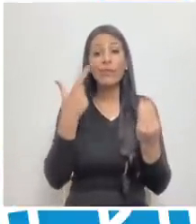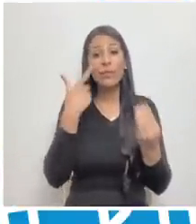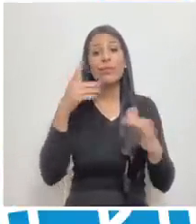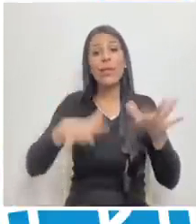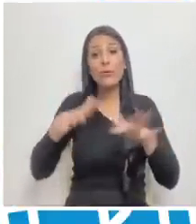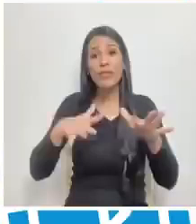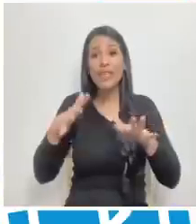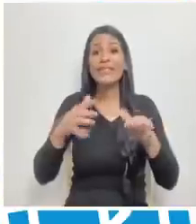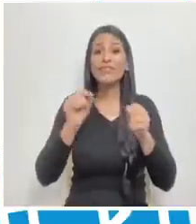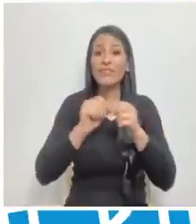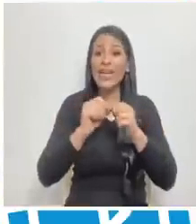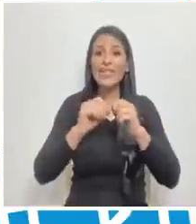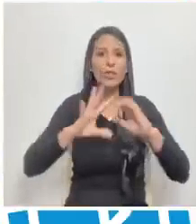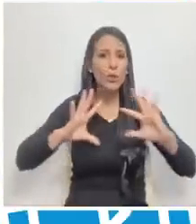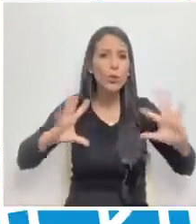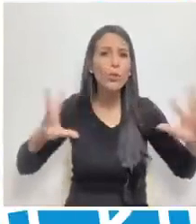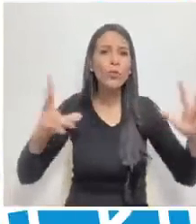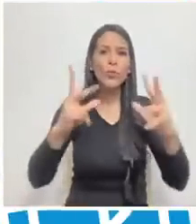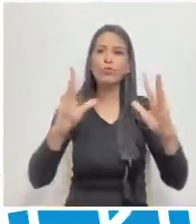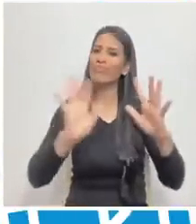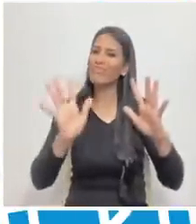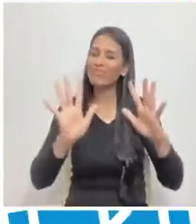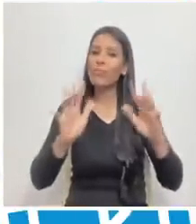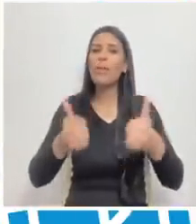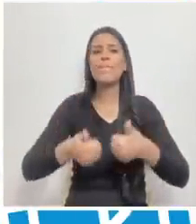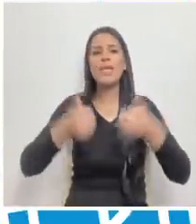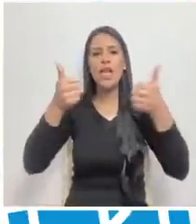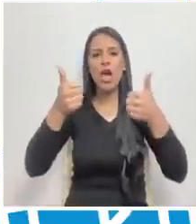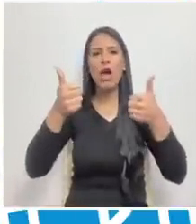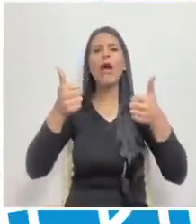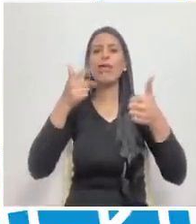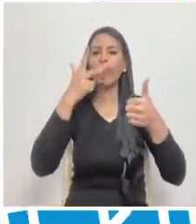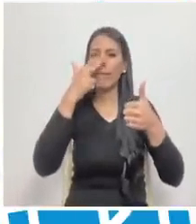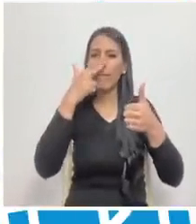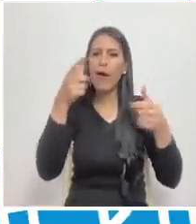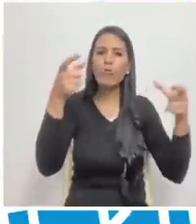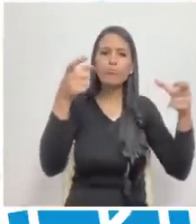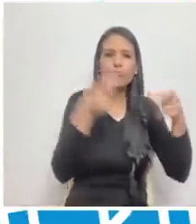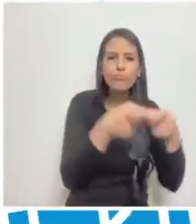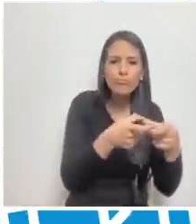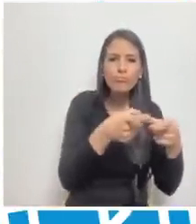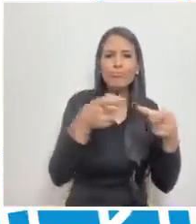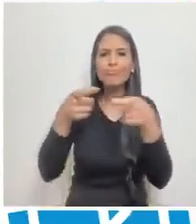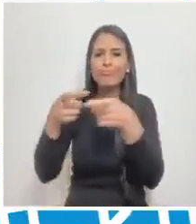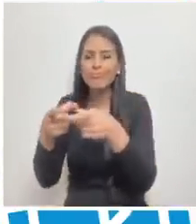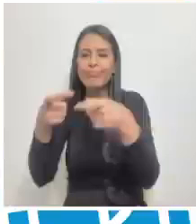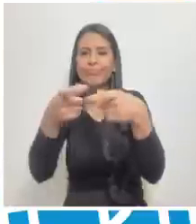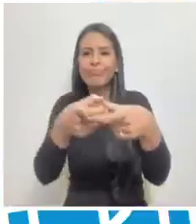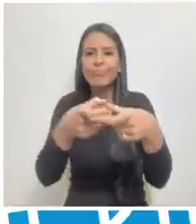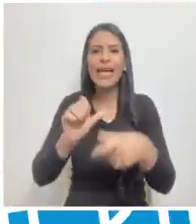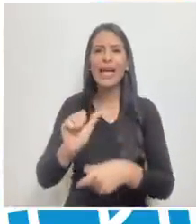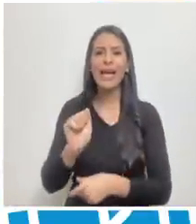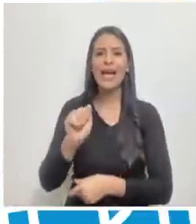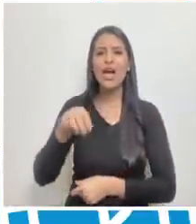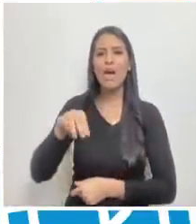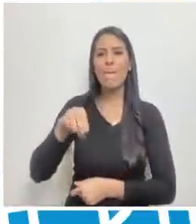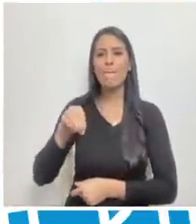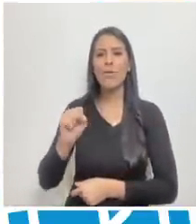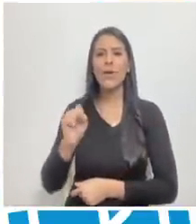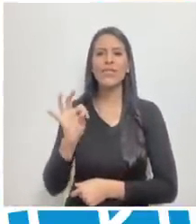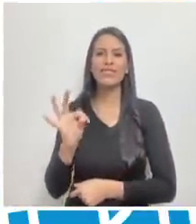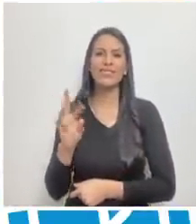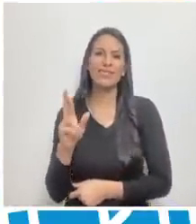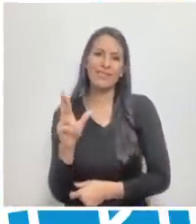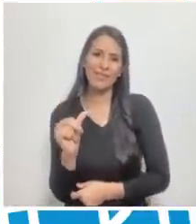Então, essas foram as 2 grandes questões que foram postas para nós que fazemos parte da Undime, que é a União